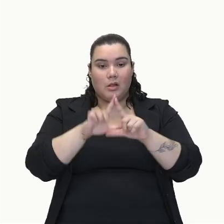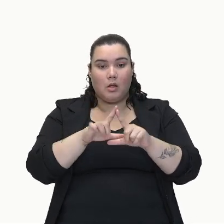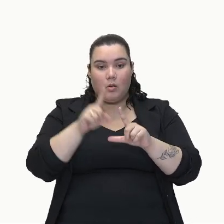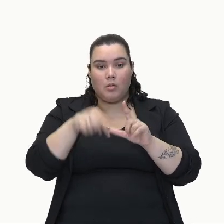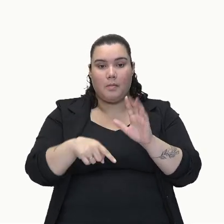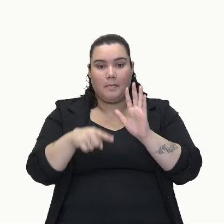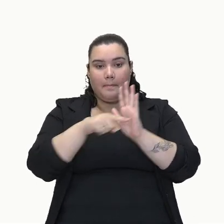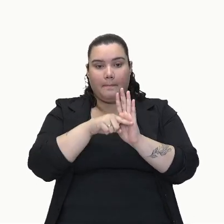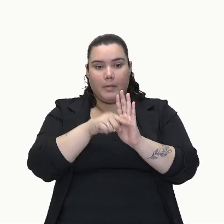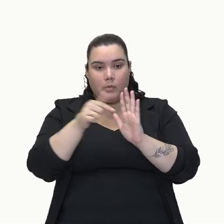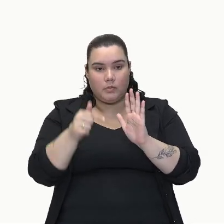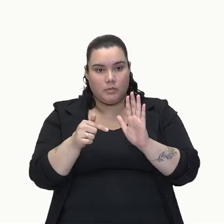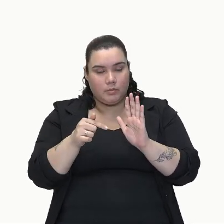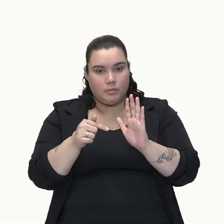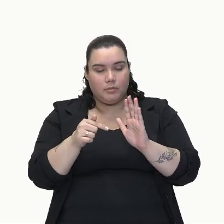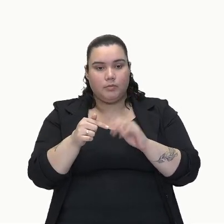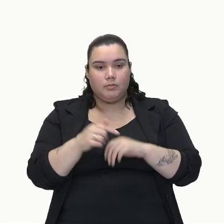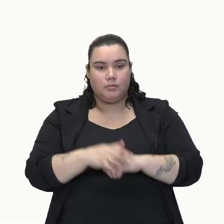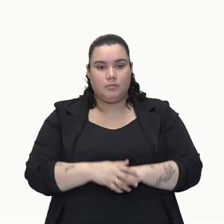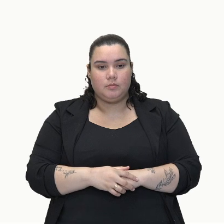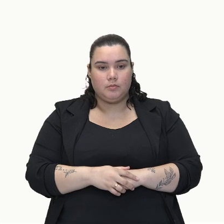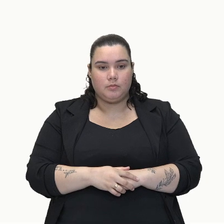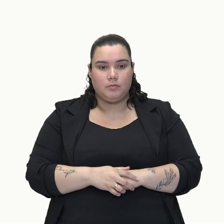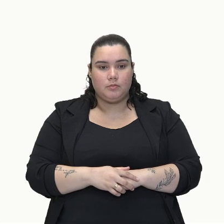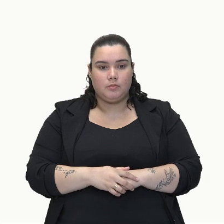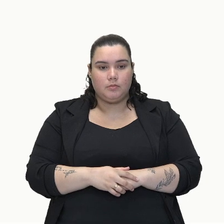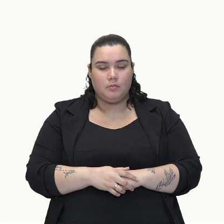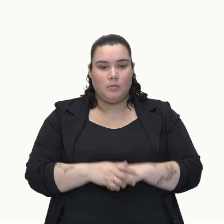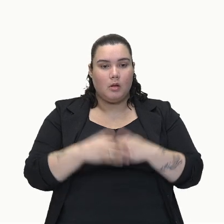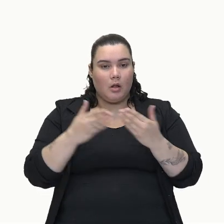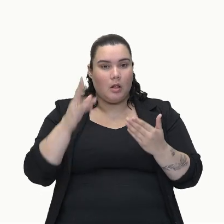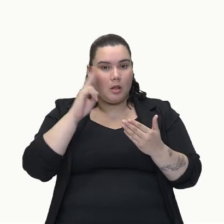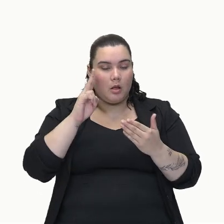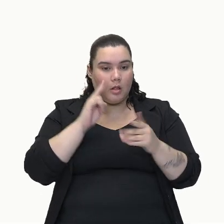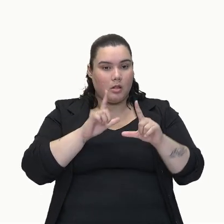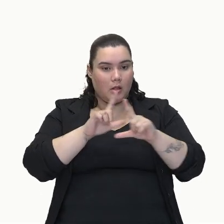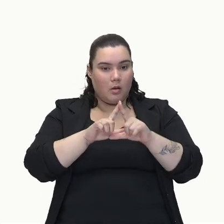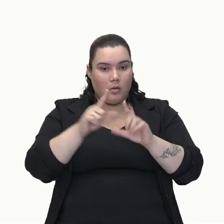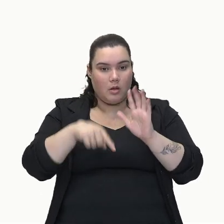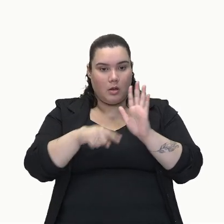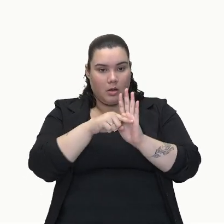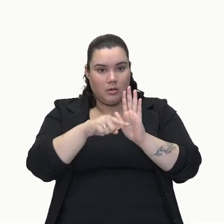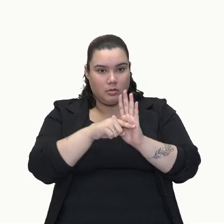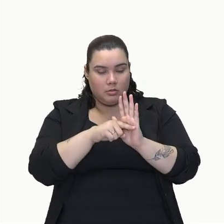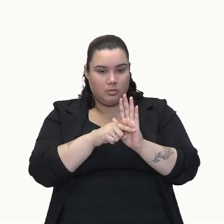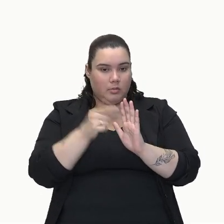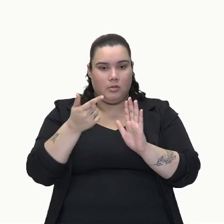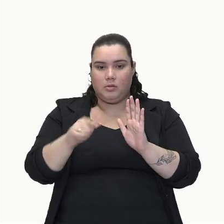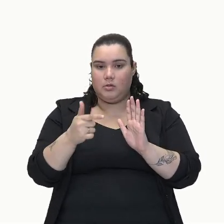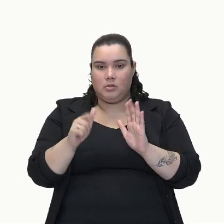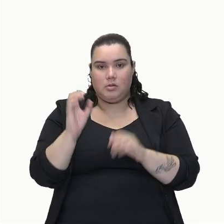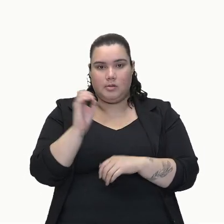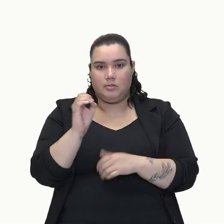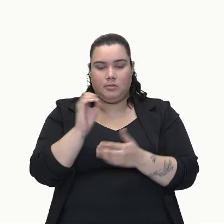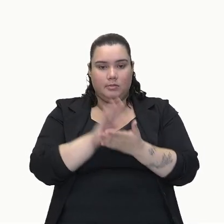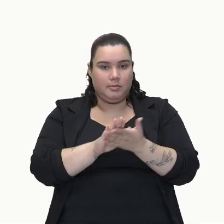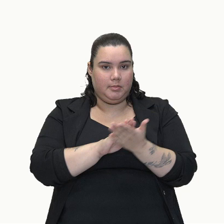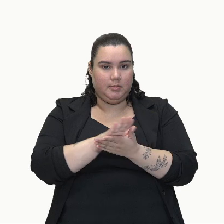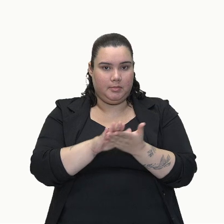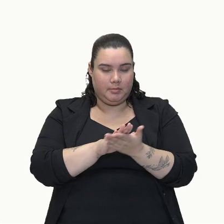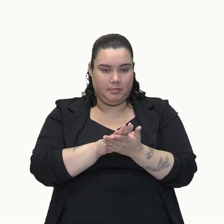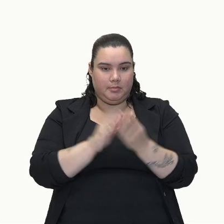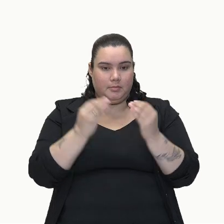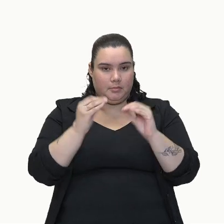a menos 7. Quando o delta é negativo, não existem zeros